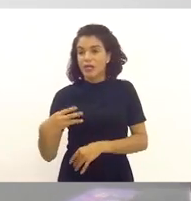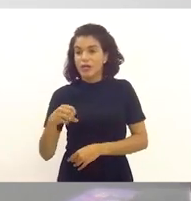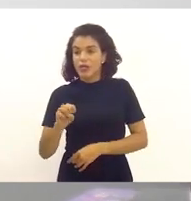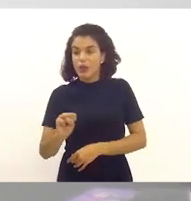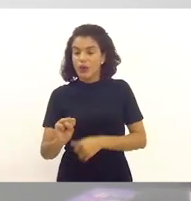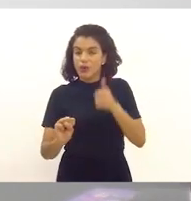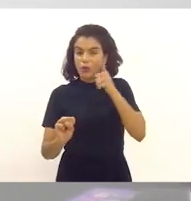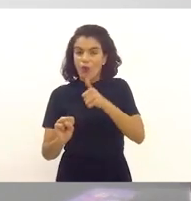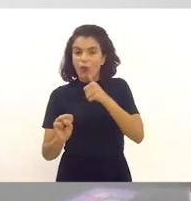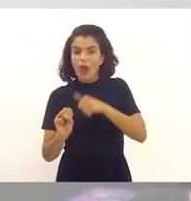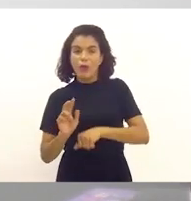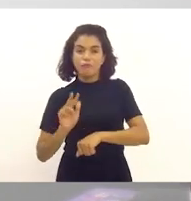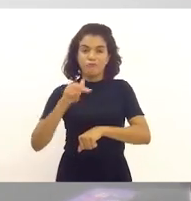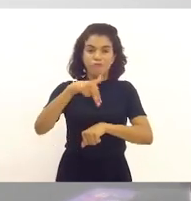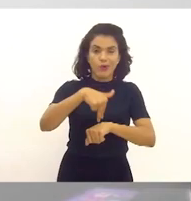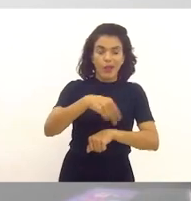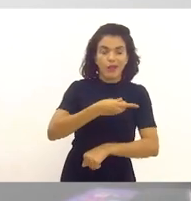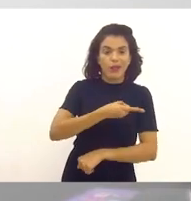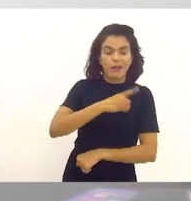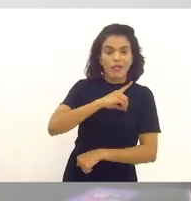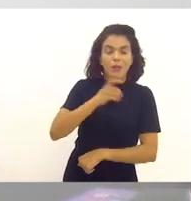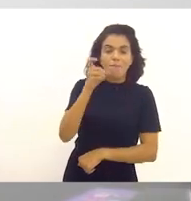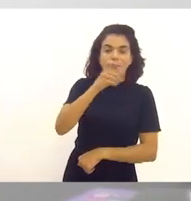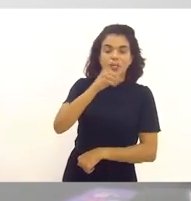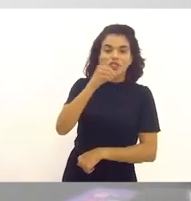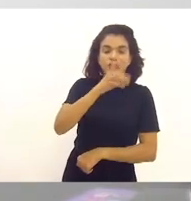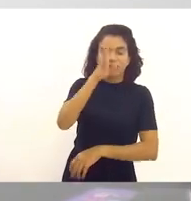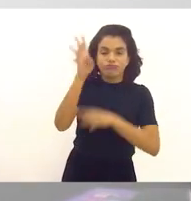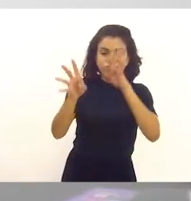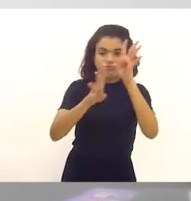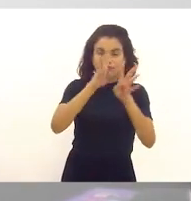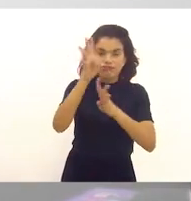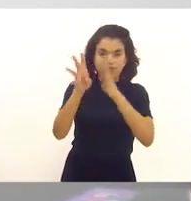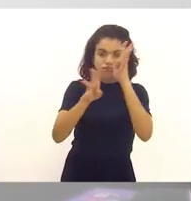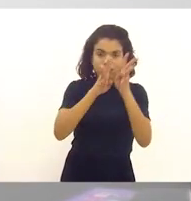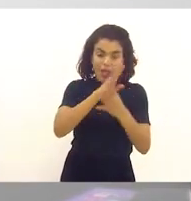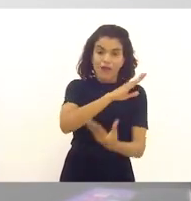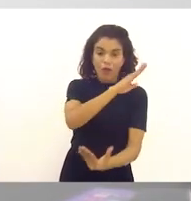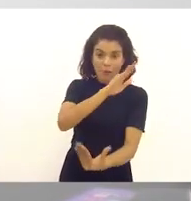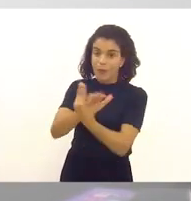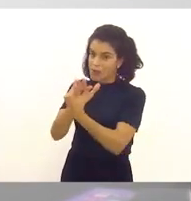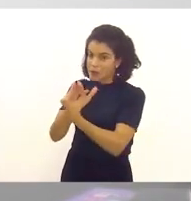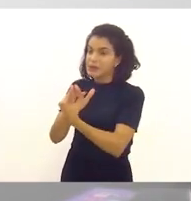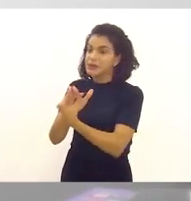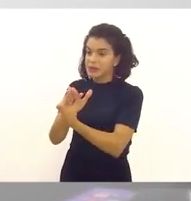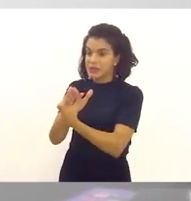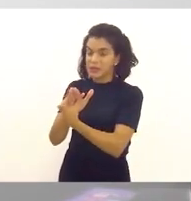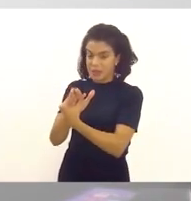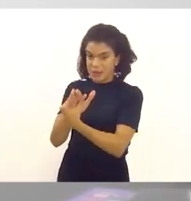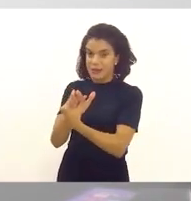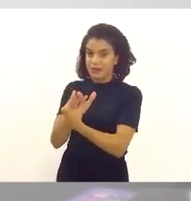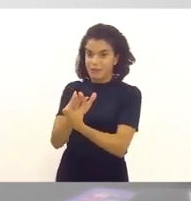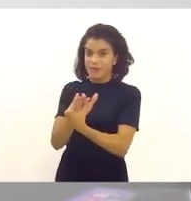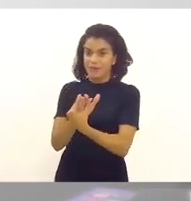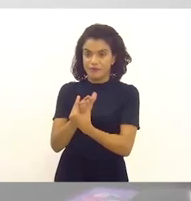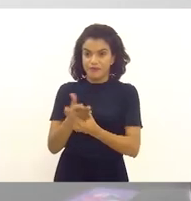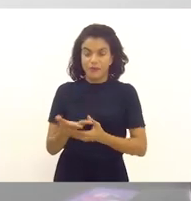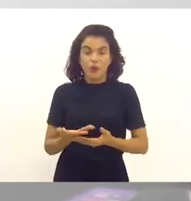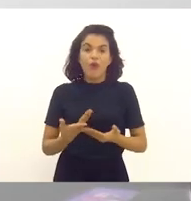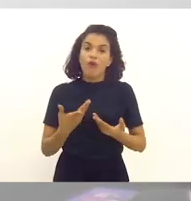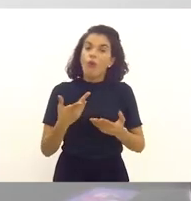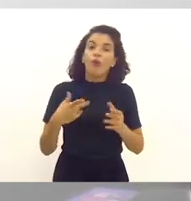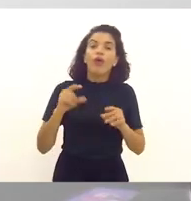mulheres foram responderam por terem ido na delegacia é comunicar uma um